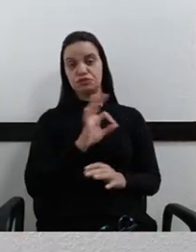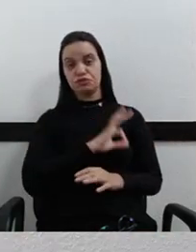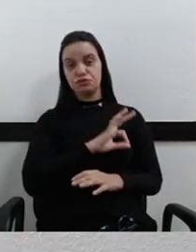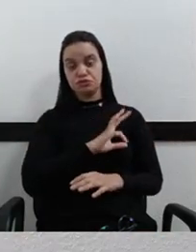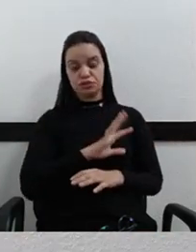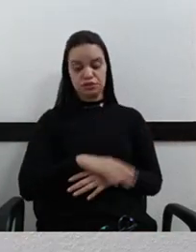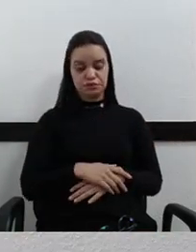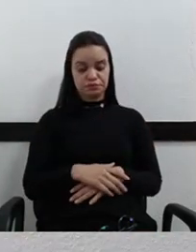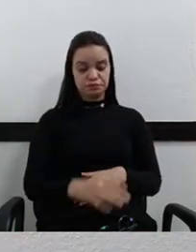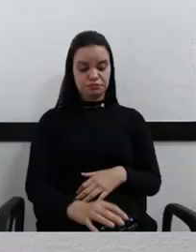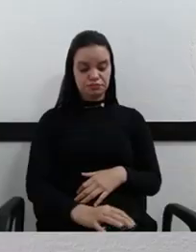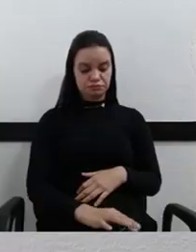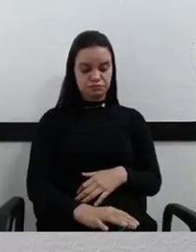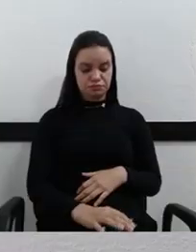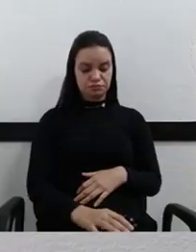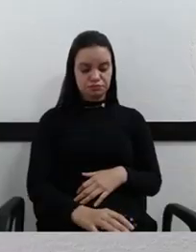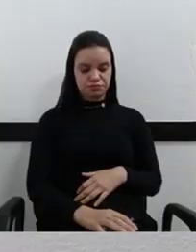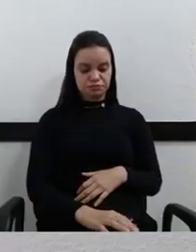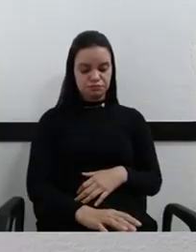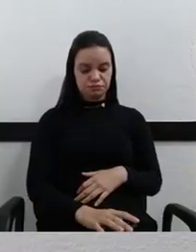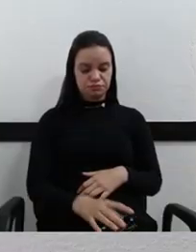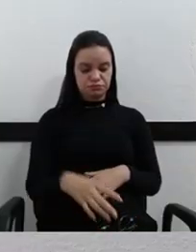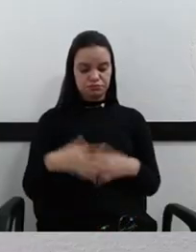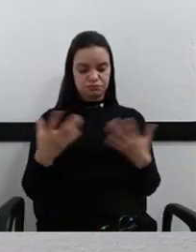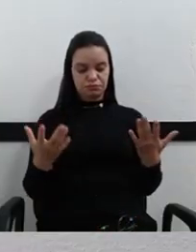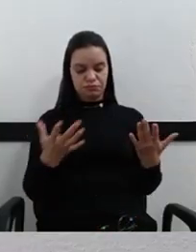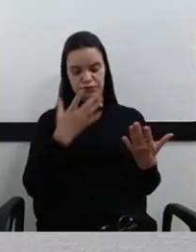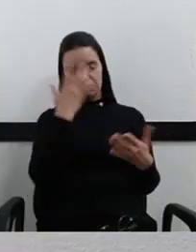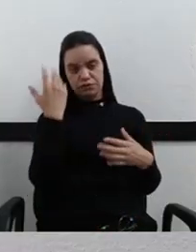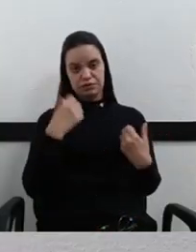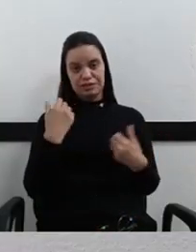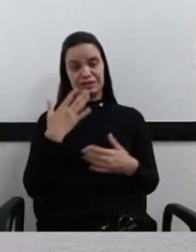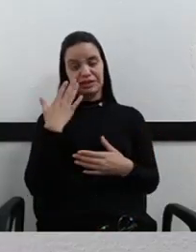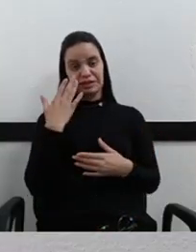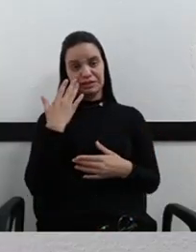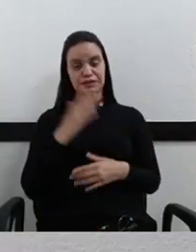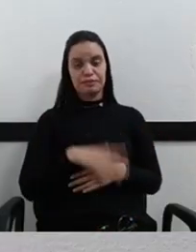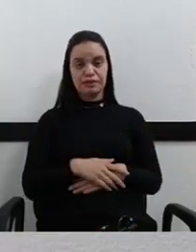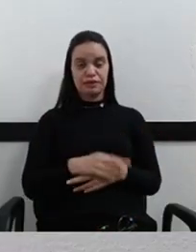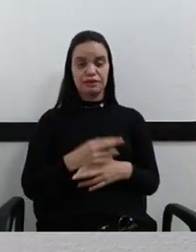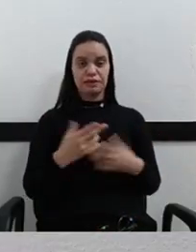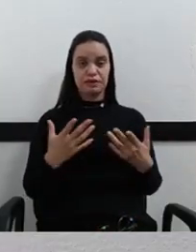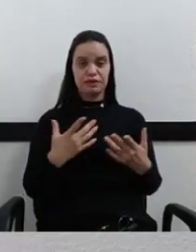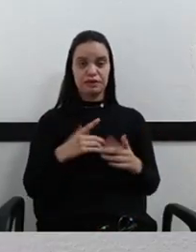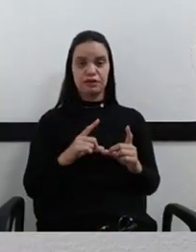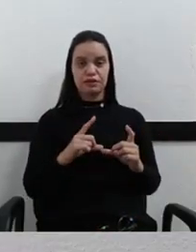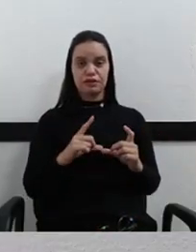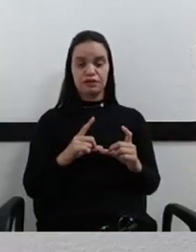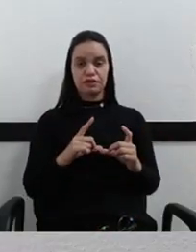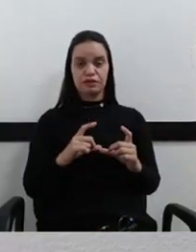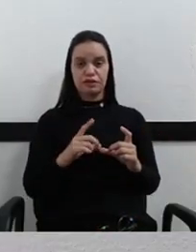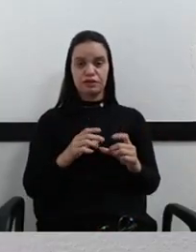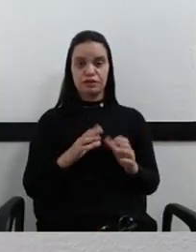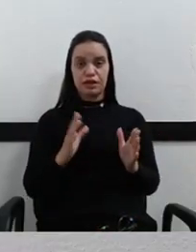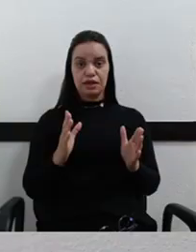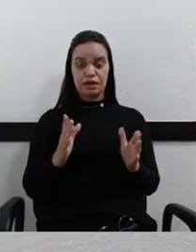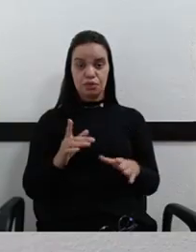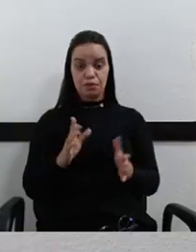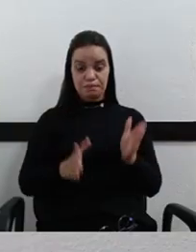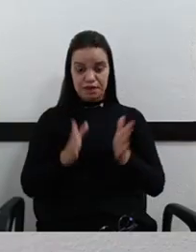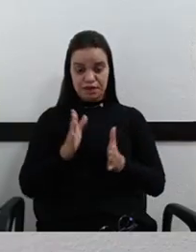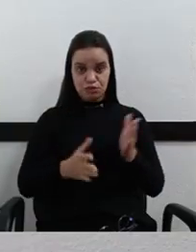salarial. Então, eu acho que é interessante que as pessoas saibam também que, neste caso, a fotografia é do momento de